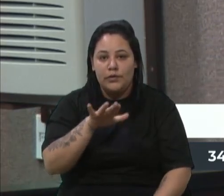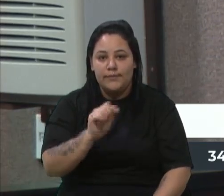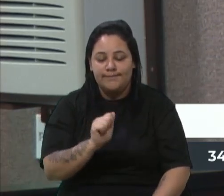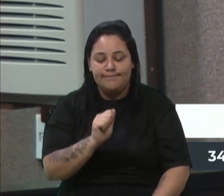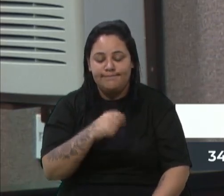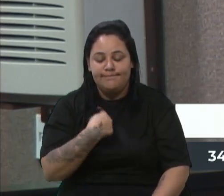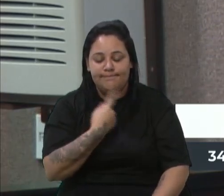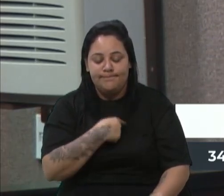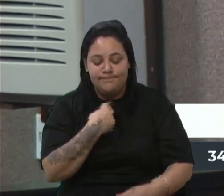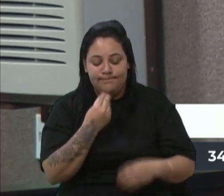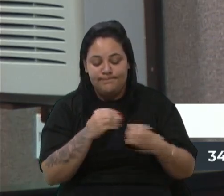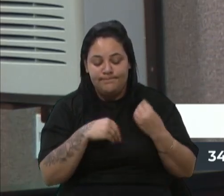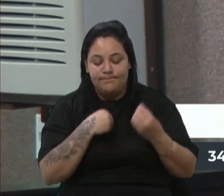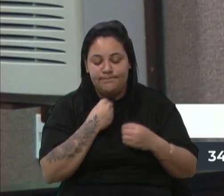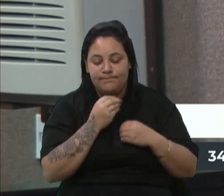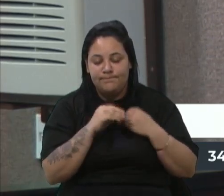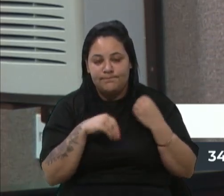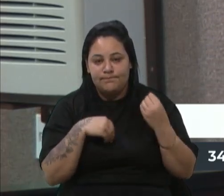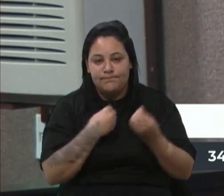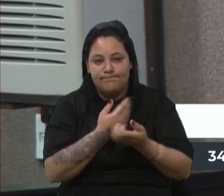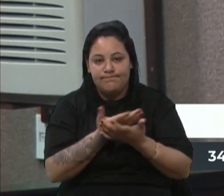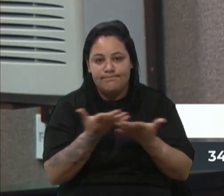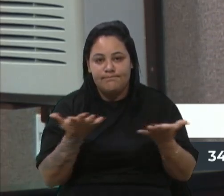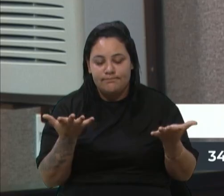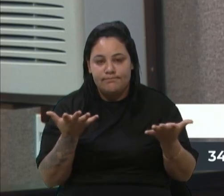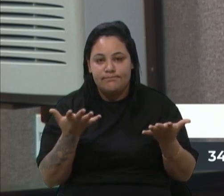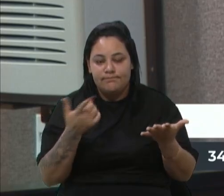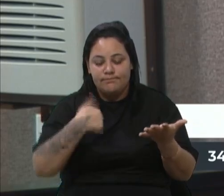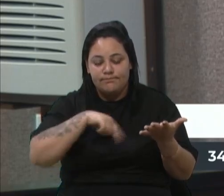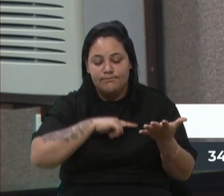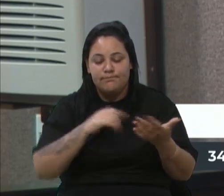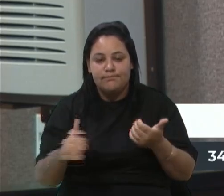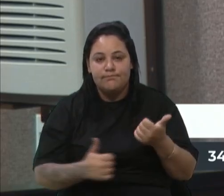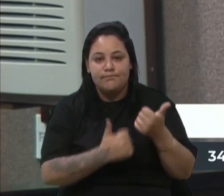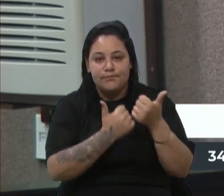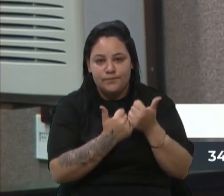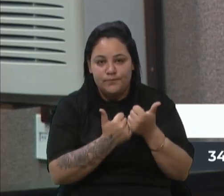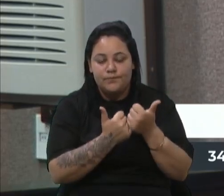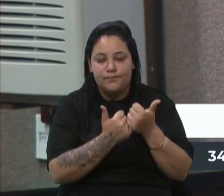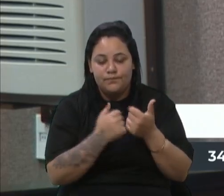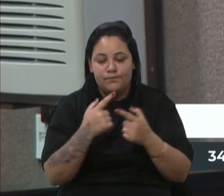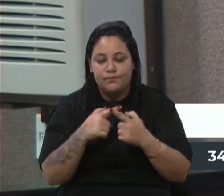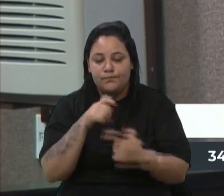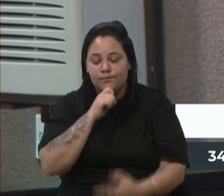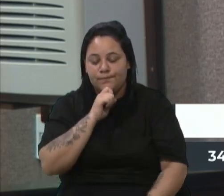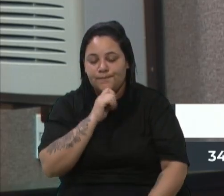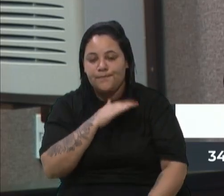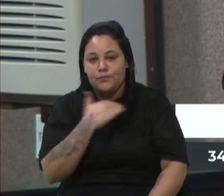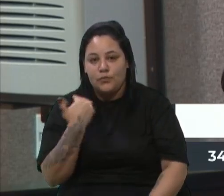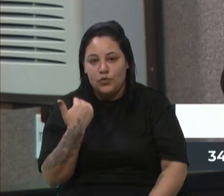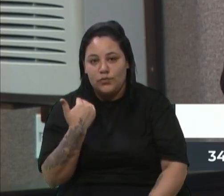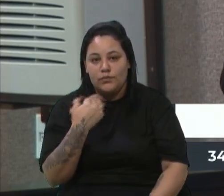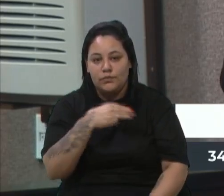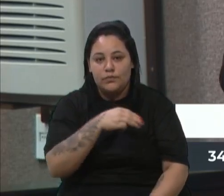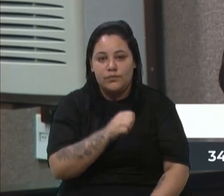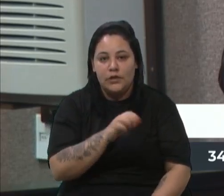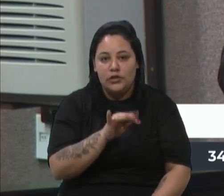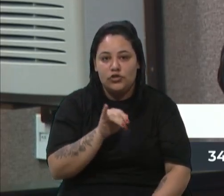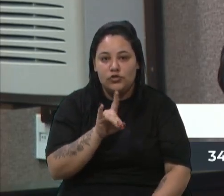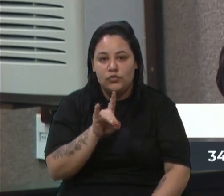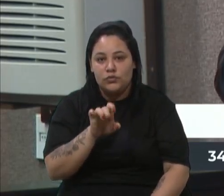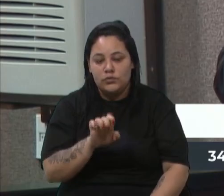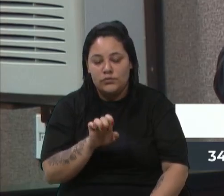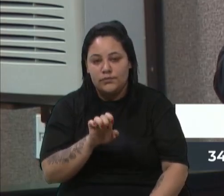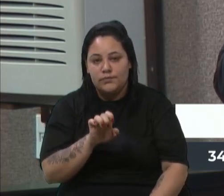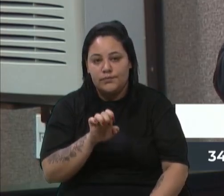sentimentos a nossa assessora Danúbia bueira do Santos Versa pelo falecimento de sua avó Matilde Rosa Souza bueira